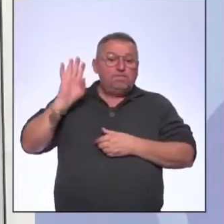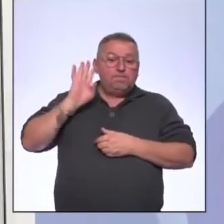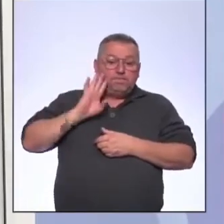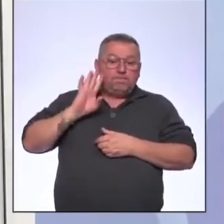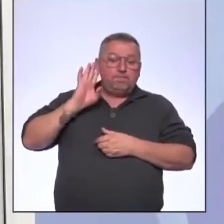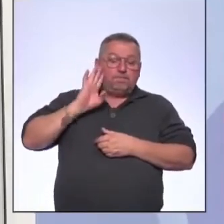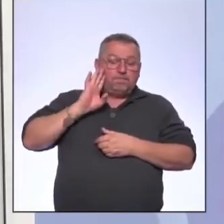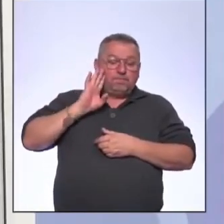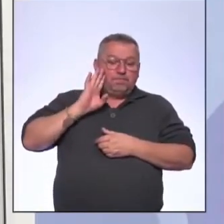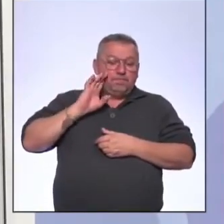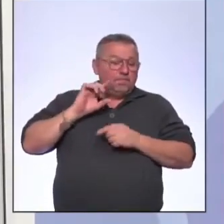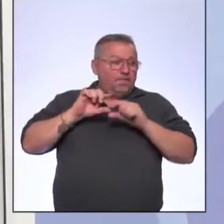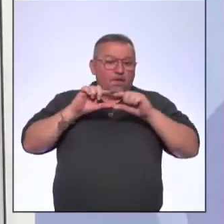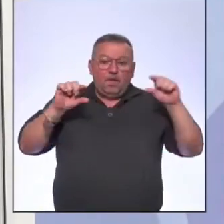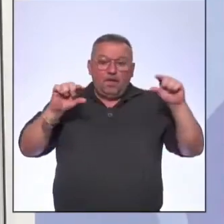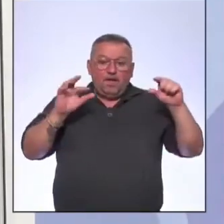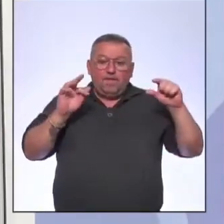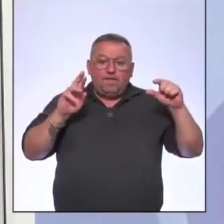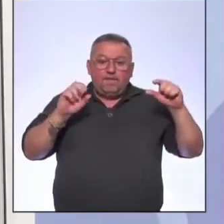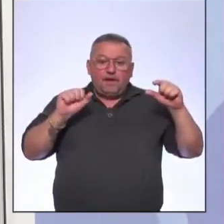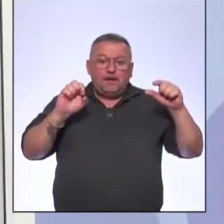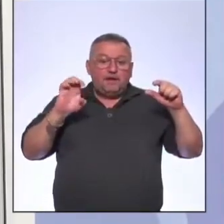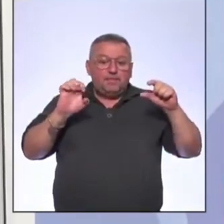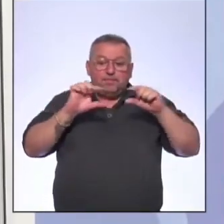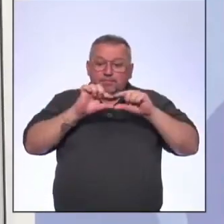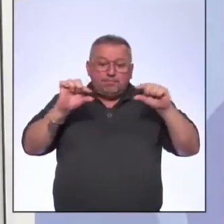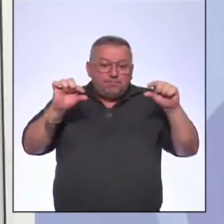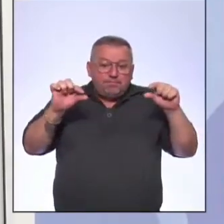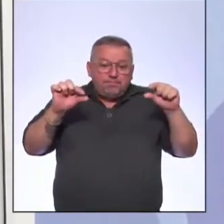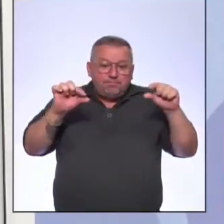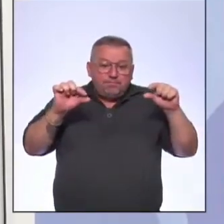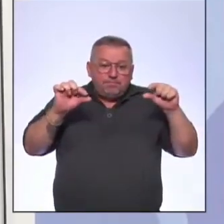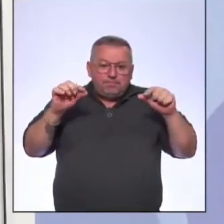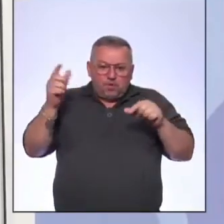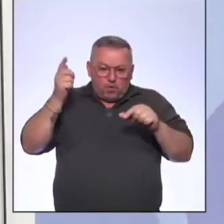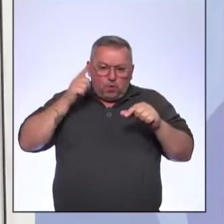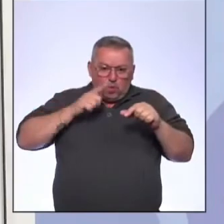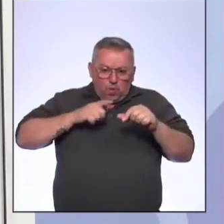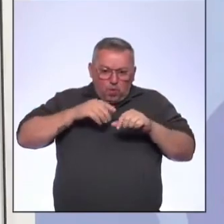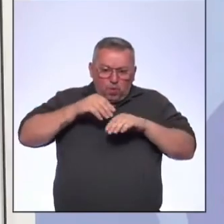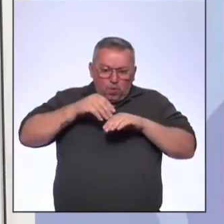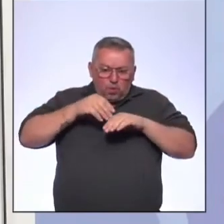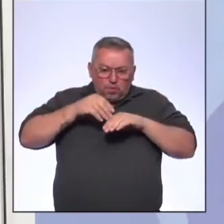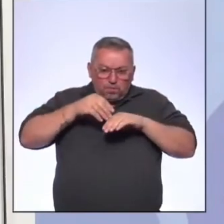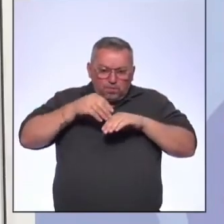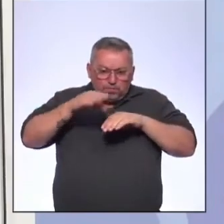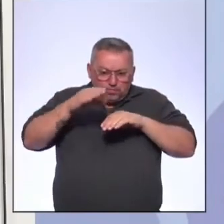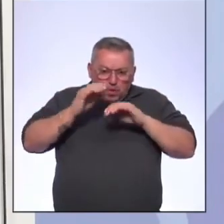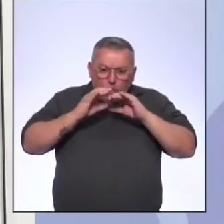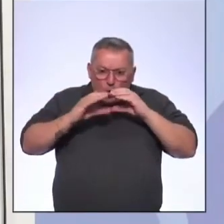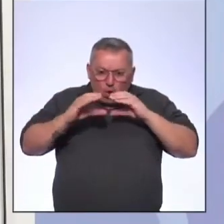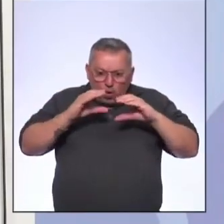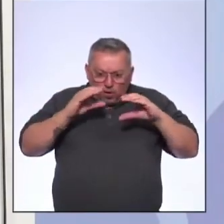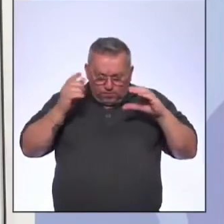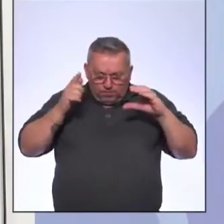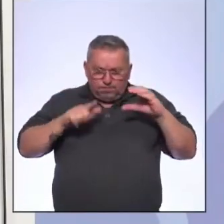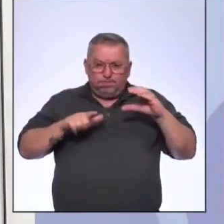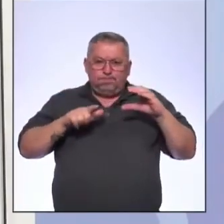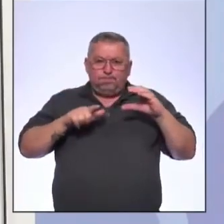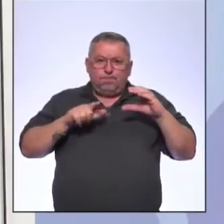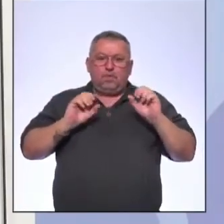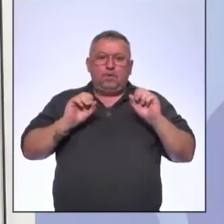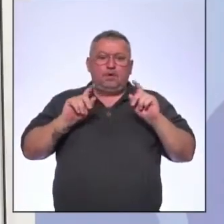eu tenho frase em que legal. Consegui transmitir a comunicação? Consegui me comunicar com